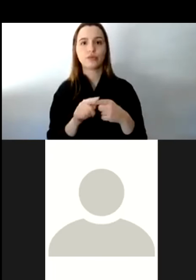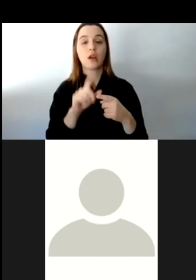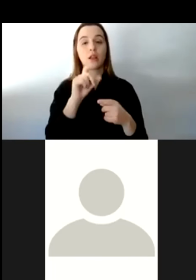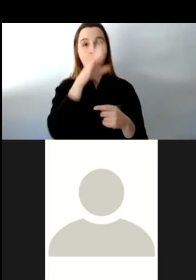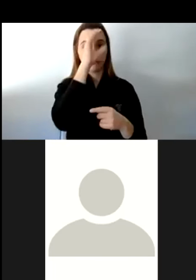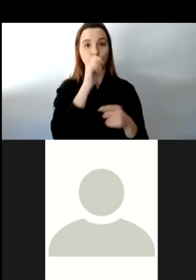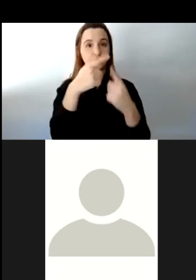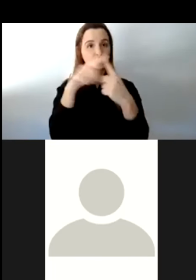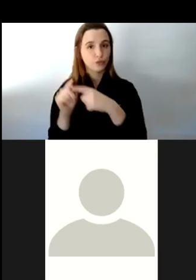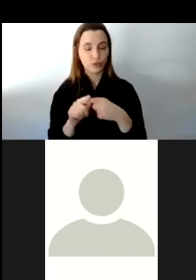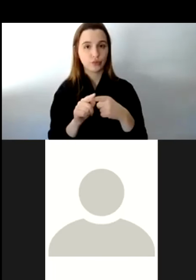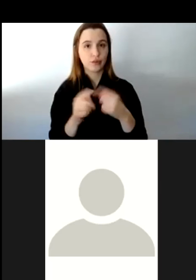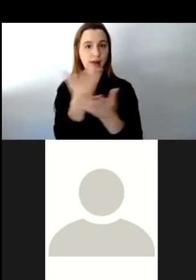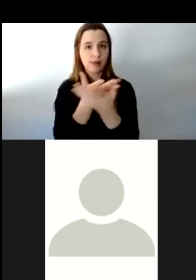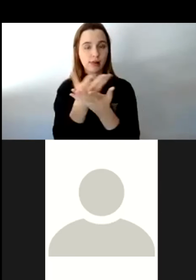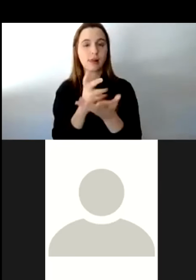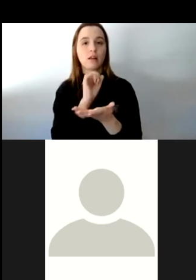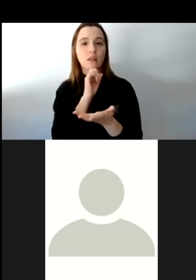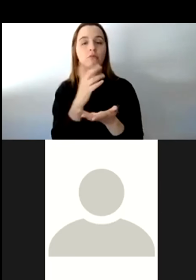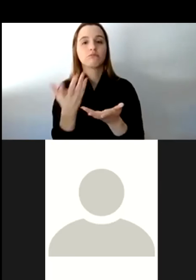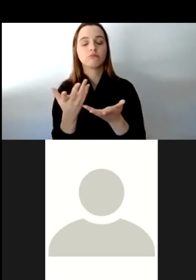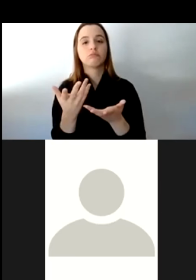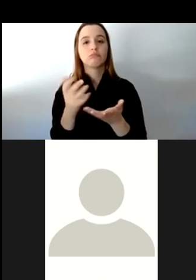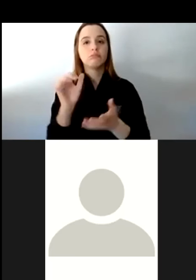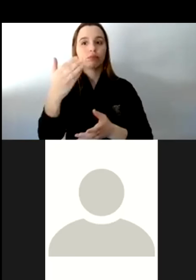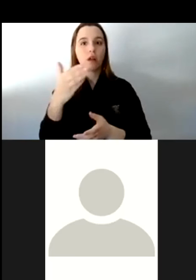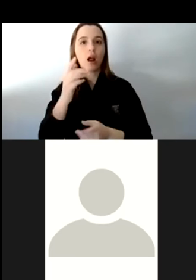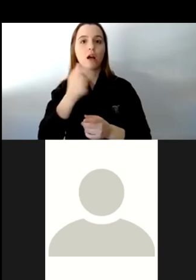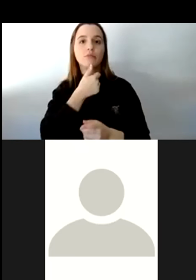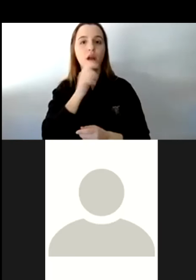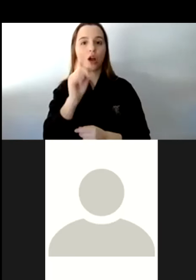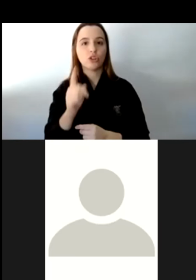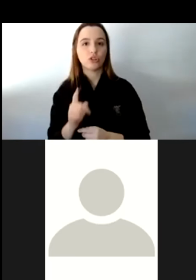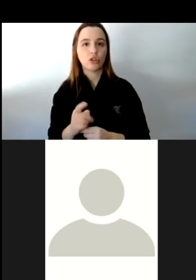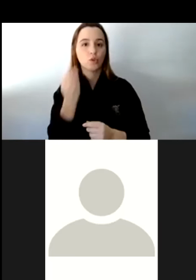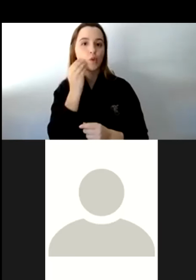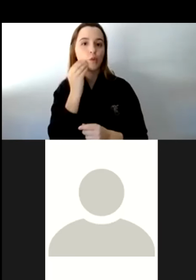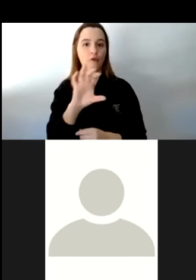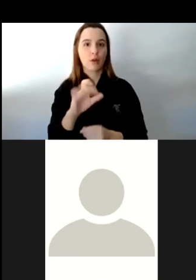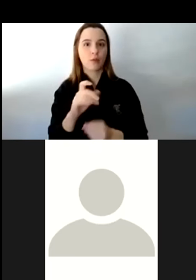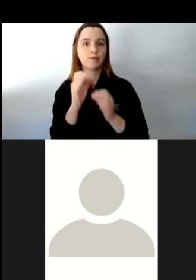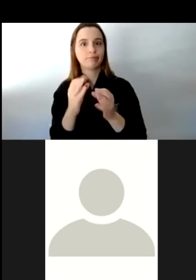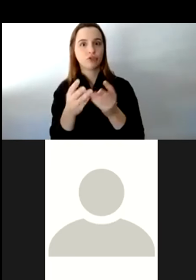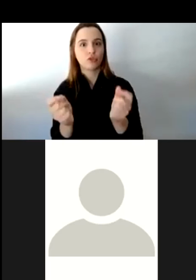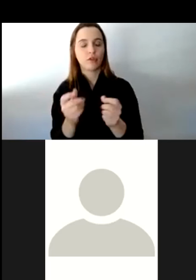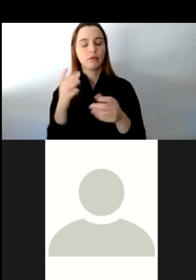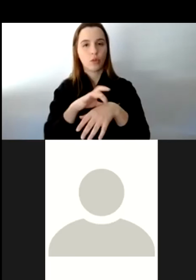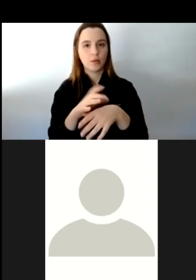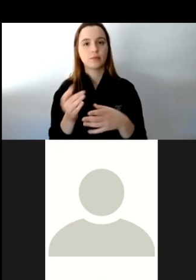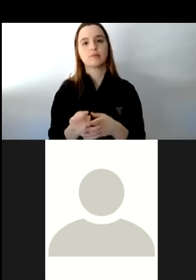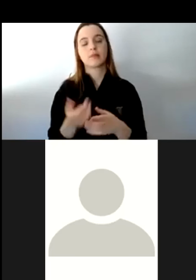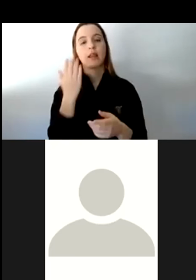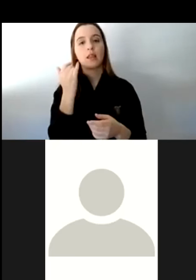e interministerial fossem reequacionadas as prioridades na abordagem global destas doenças, reunindo